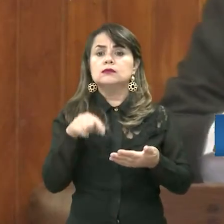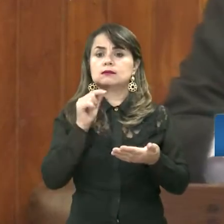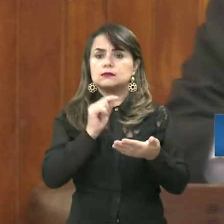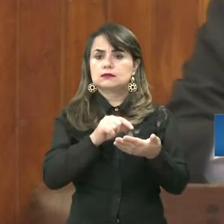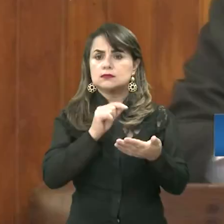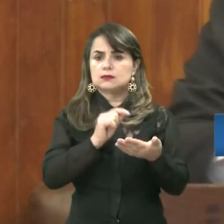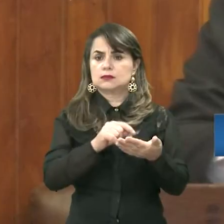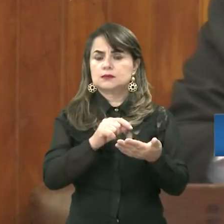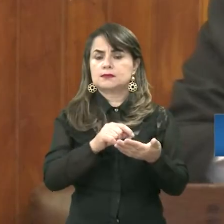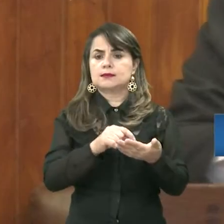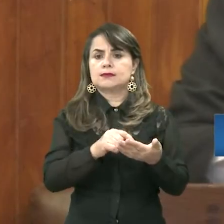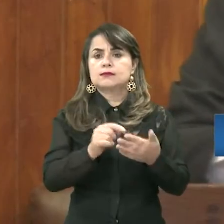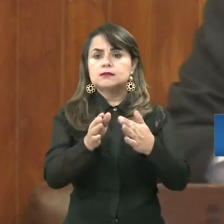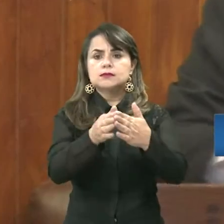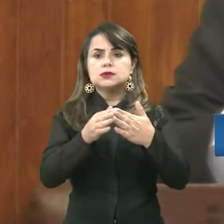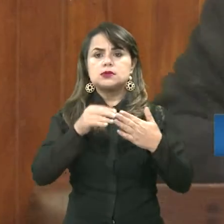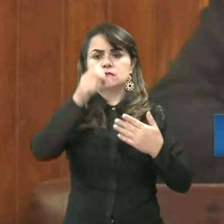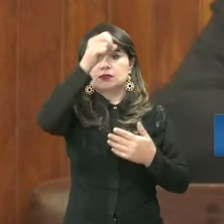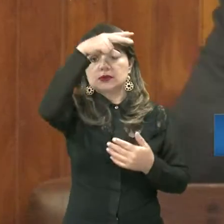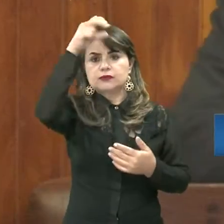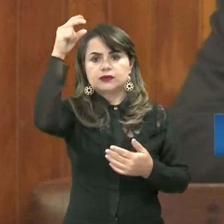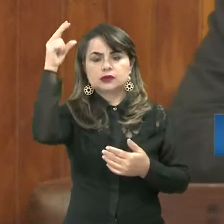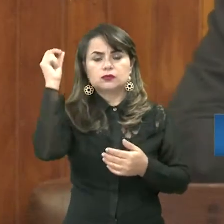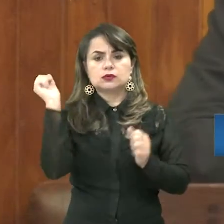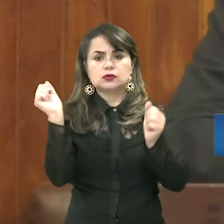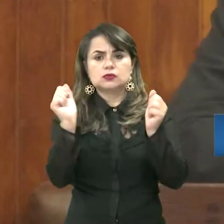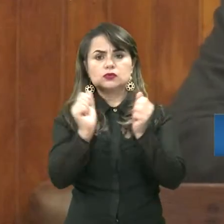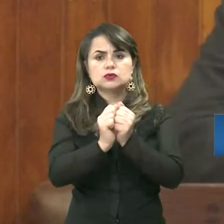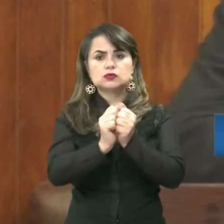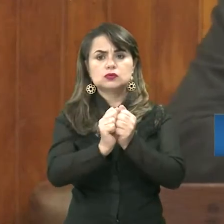à Prefeitura, através da Secretaria de Saúde, informações